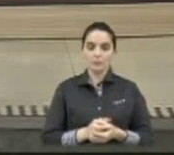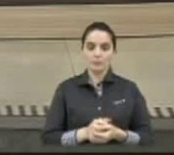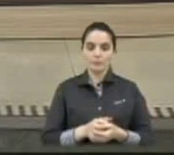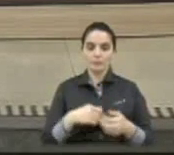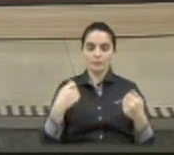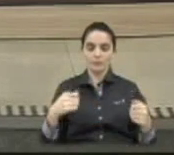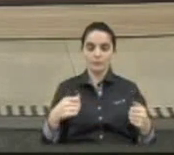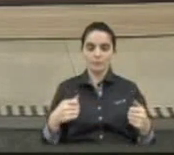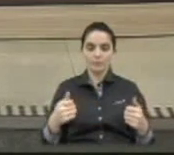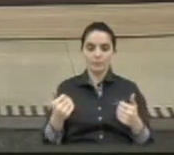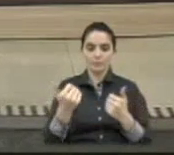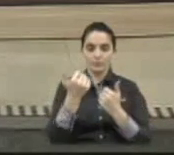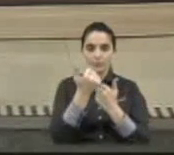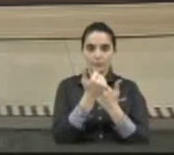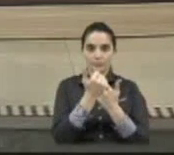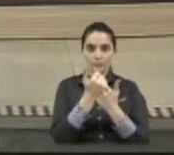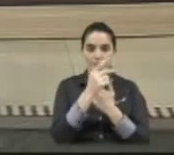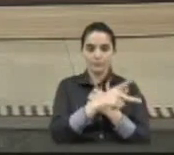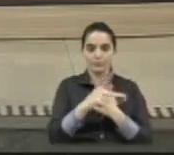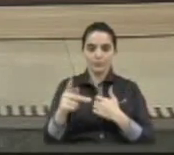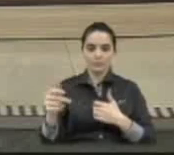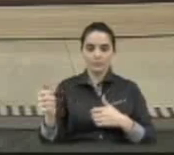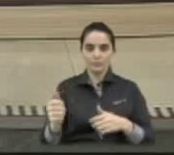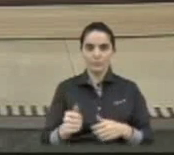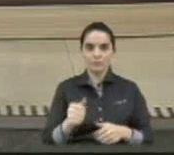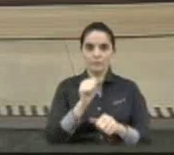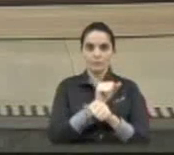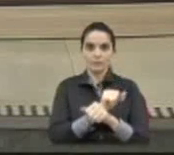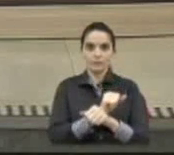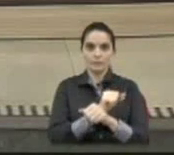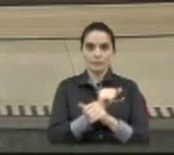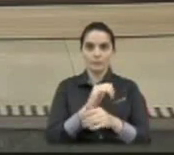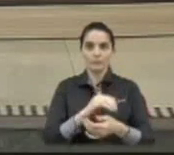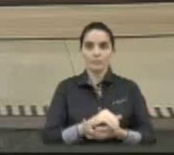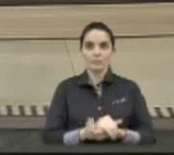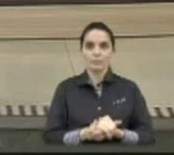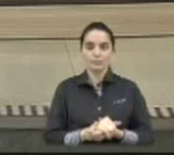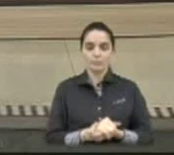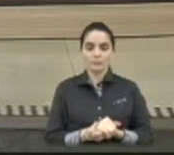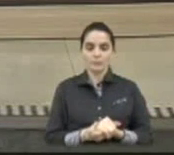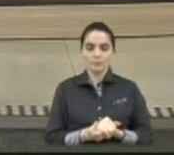os trabalhos é o vice-presidente. A sessão está suspensa para que ele assuma.